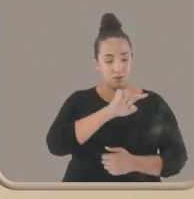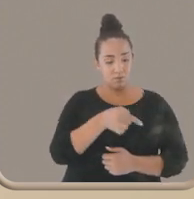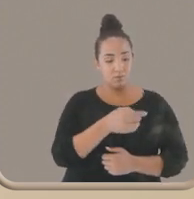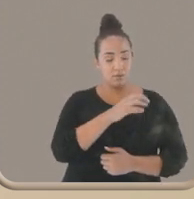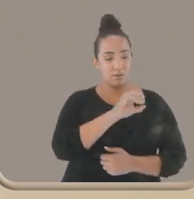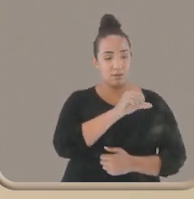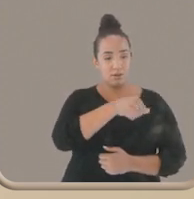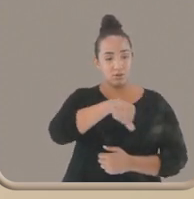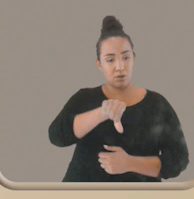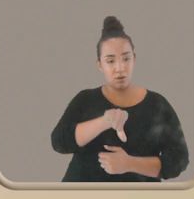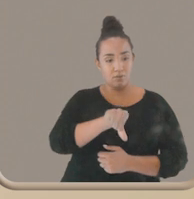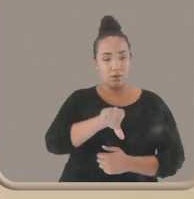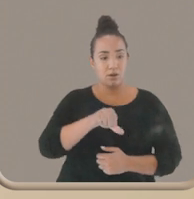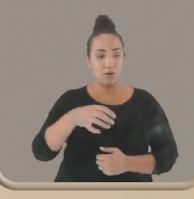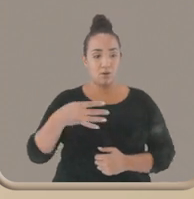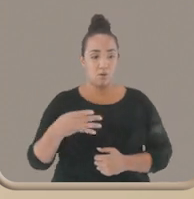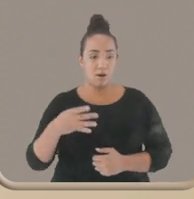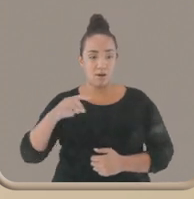2,03. Letra C,